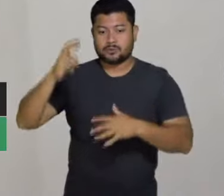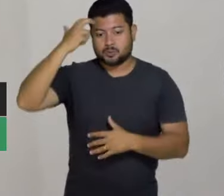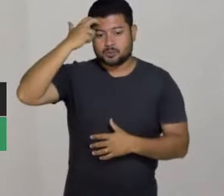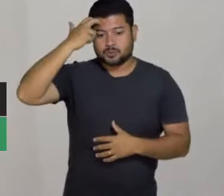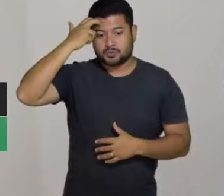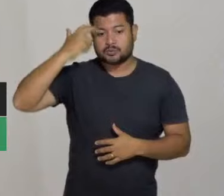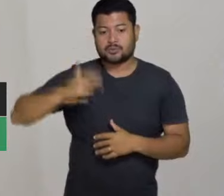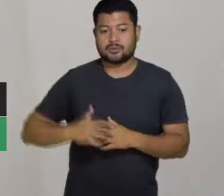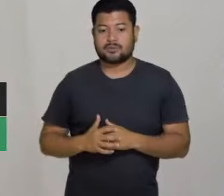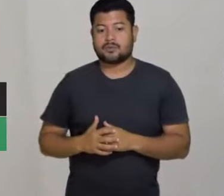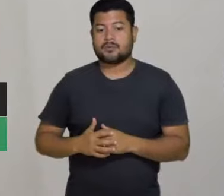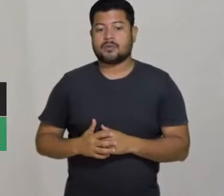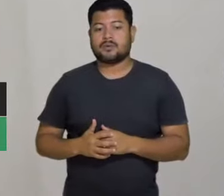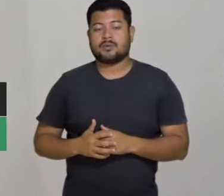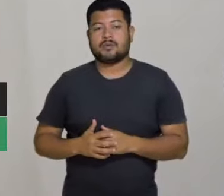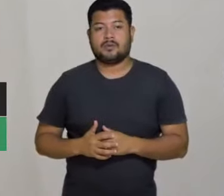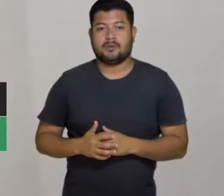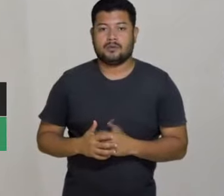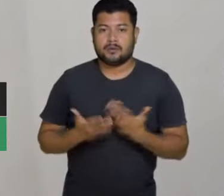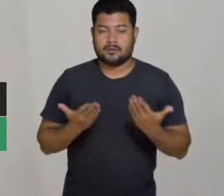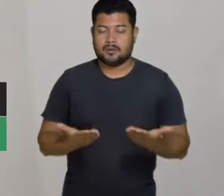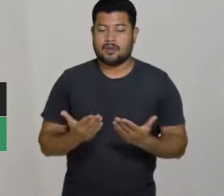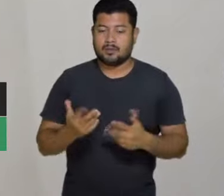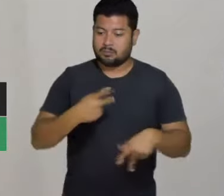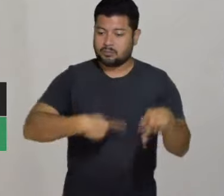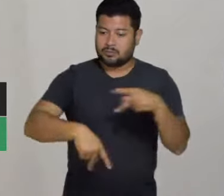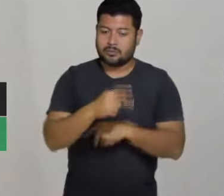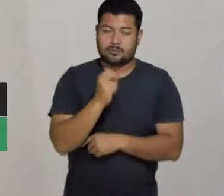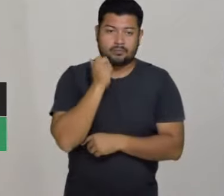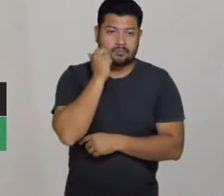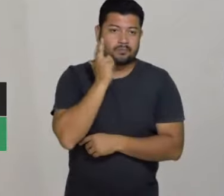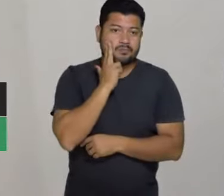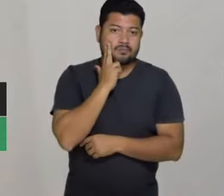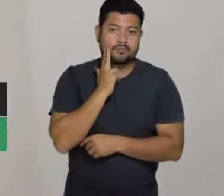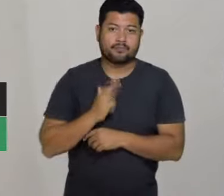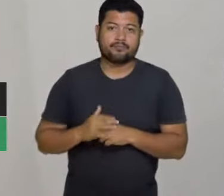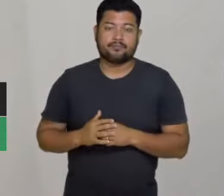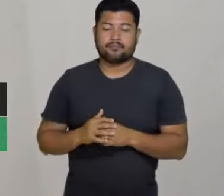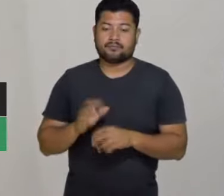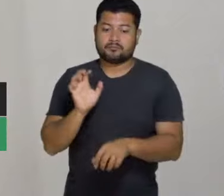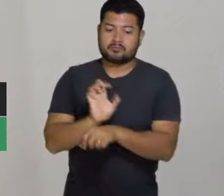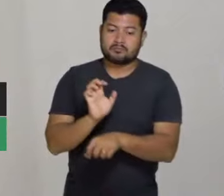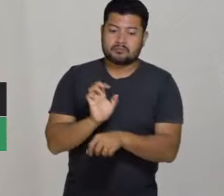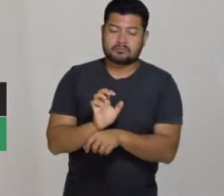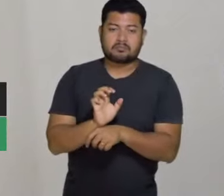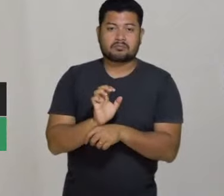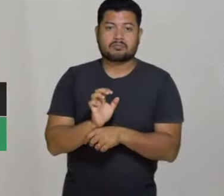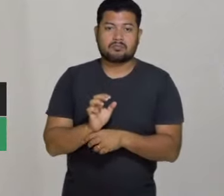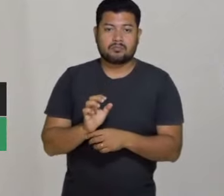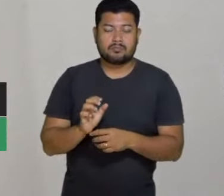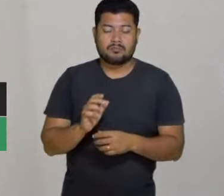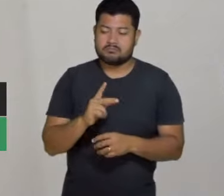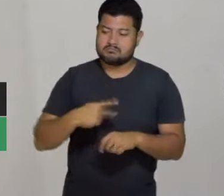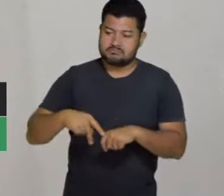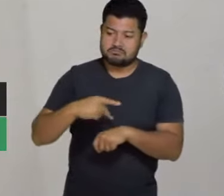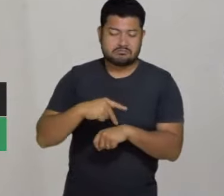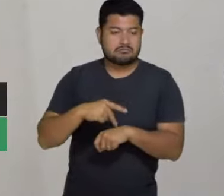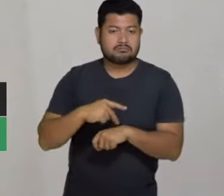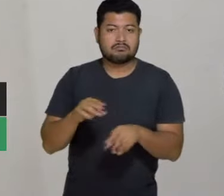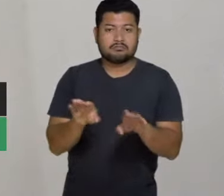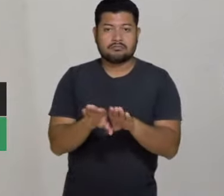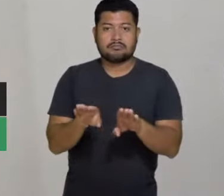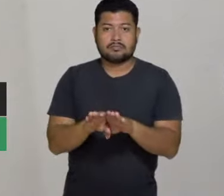uma manifestação vinda do povo negro que compõe esse país, o nosso estado, as nossas cidades, é fundamental que,